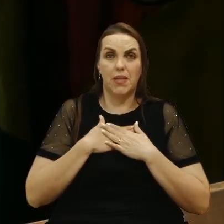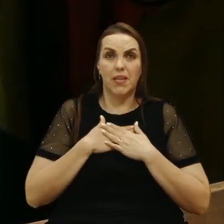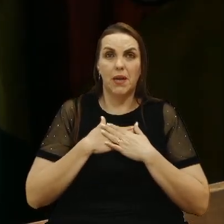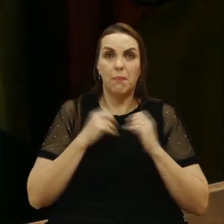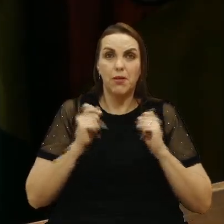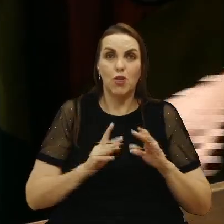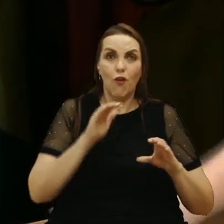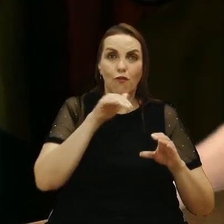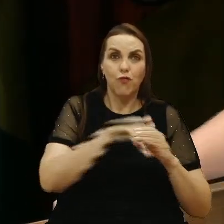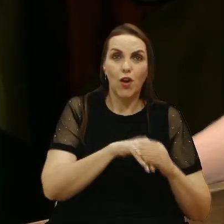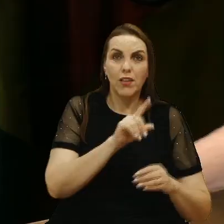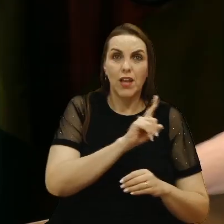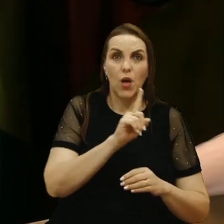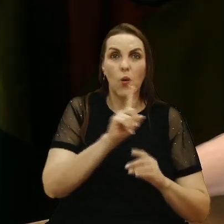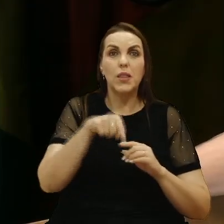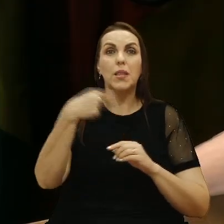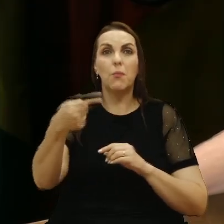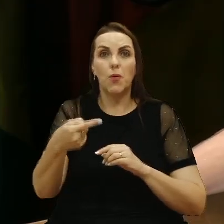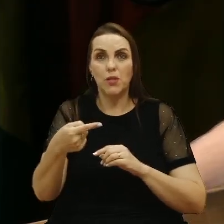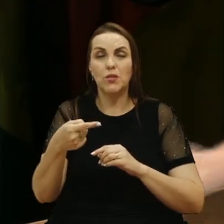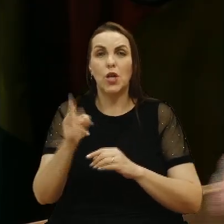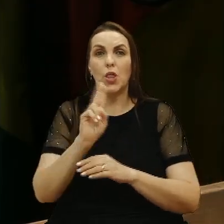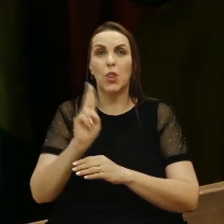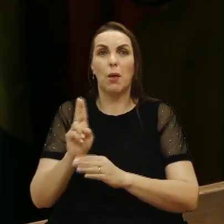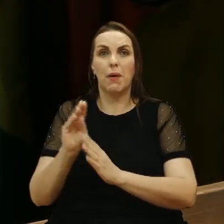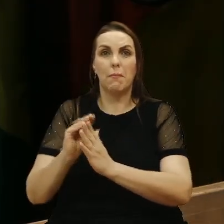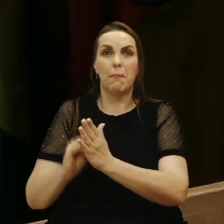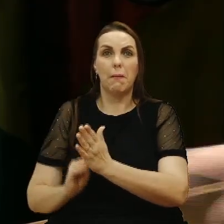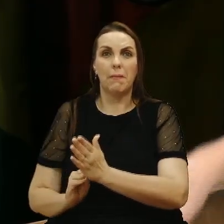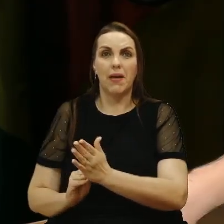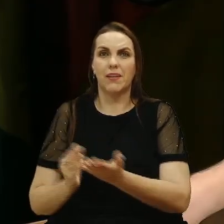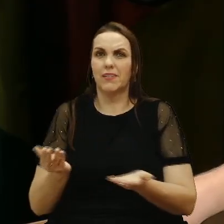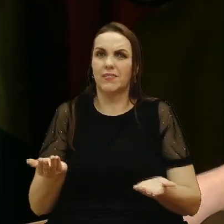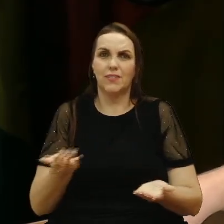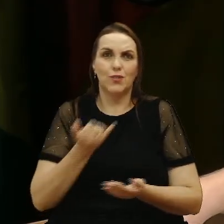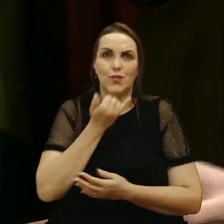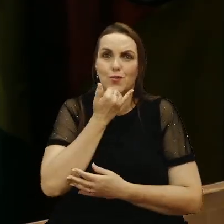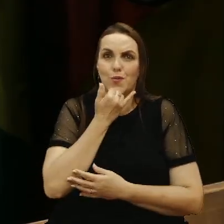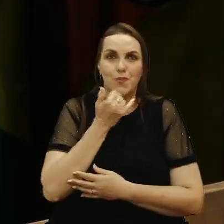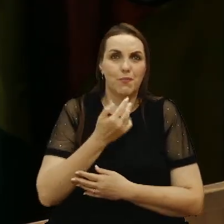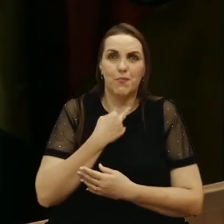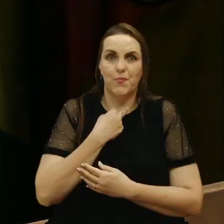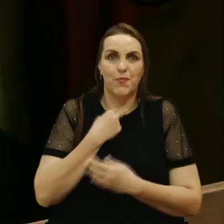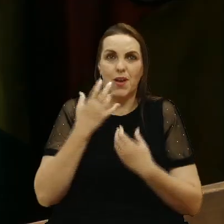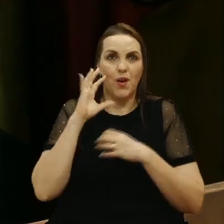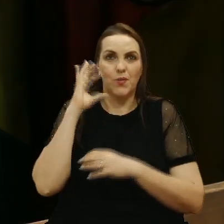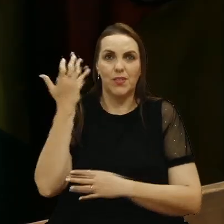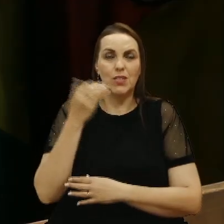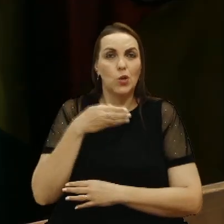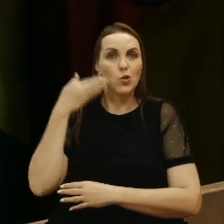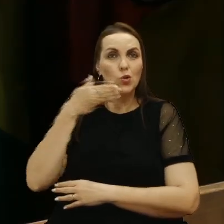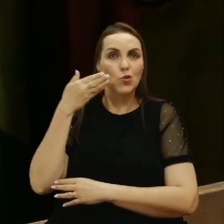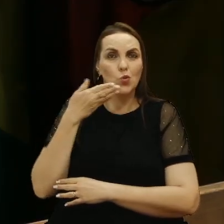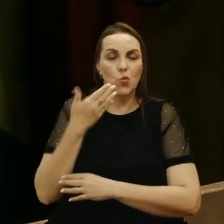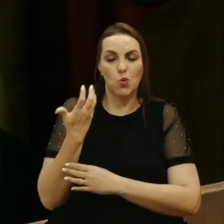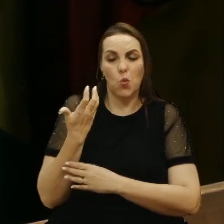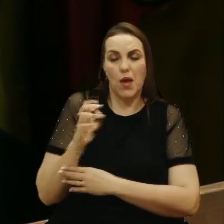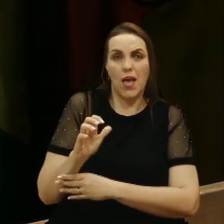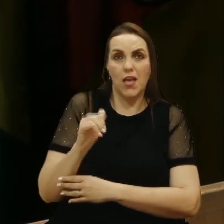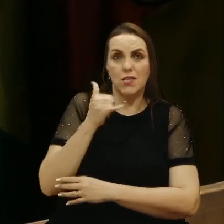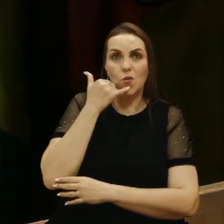não e no outro dia vai nomear. Isso não pode acontecer. Que faz discurso contra o celular, vereador